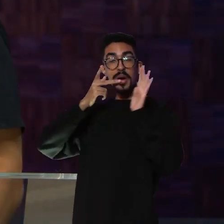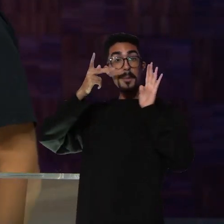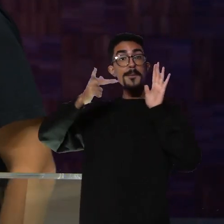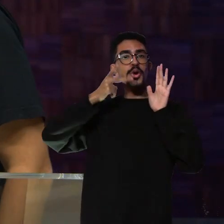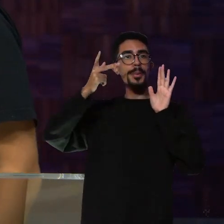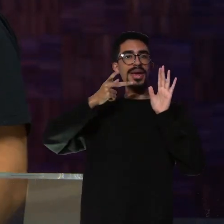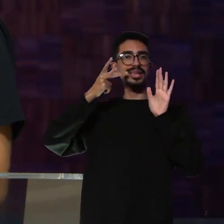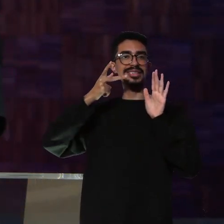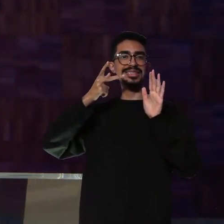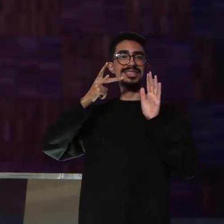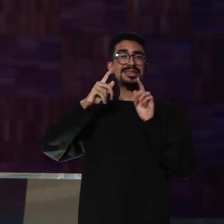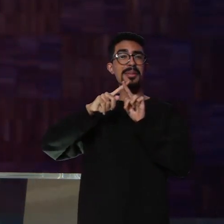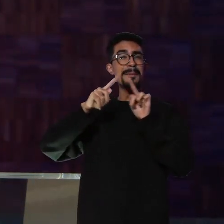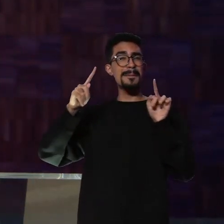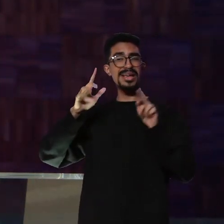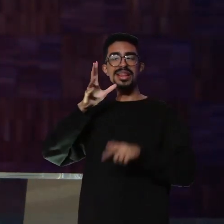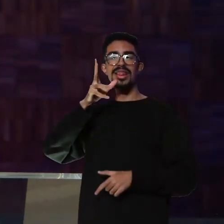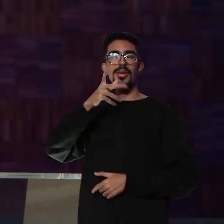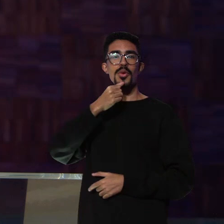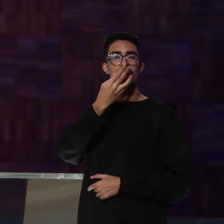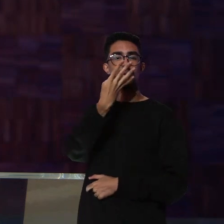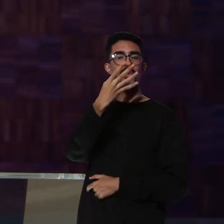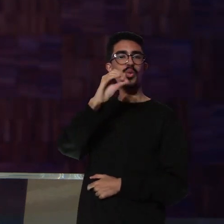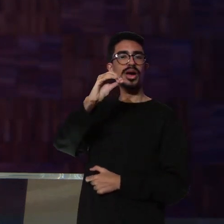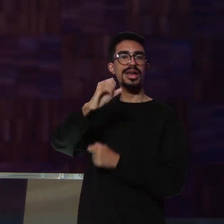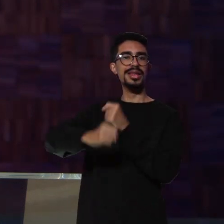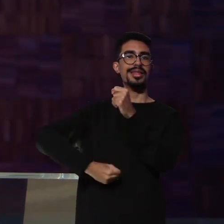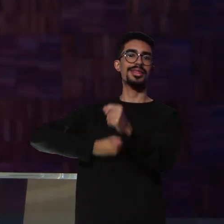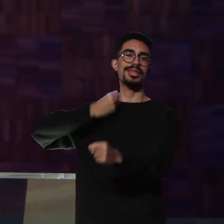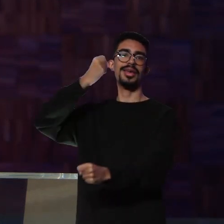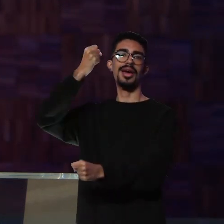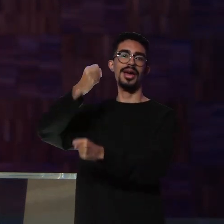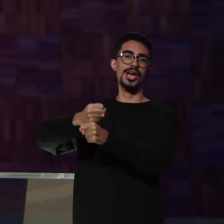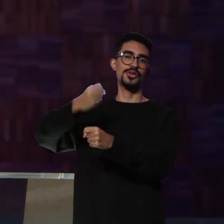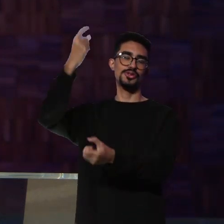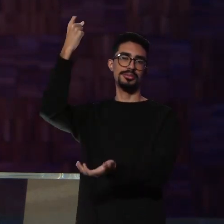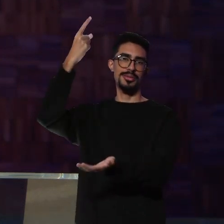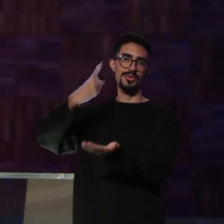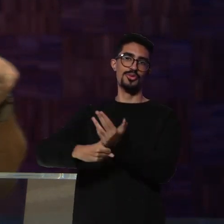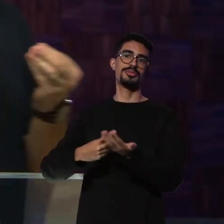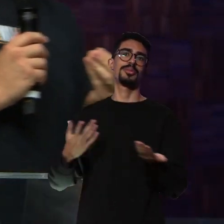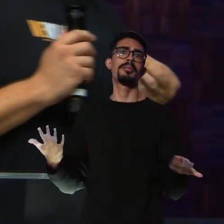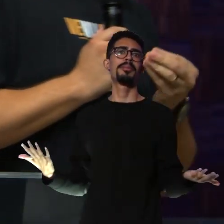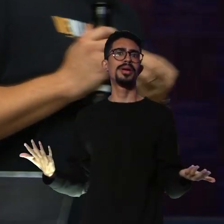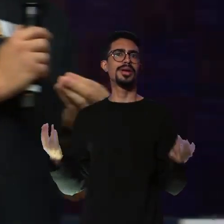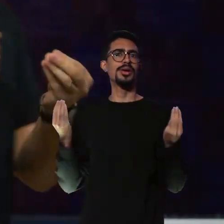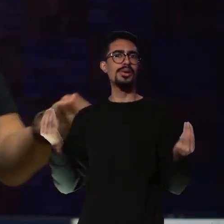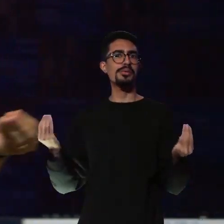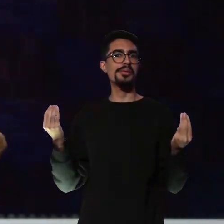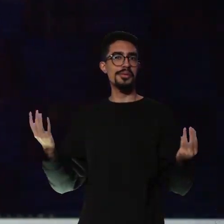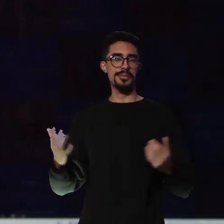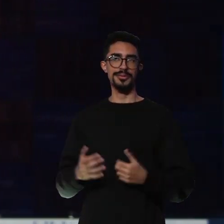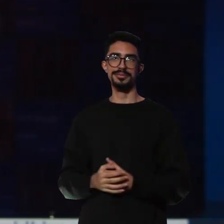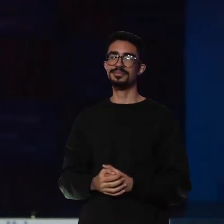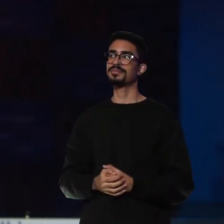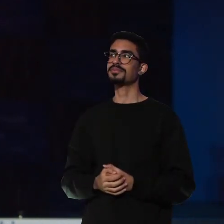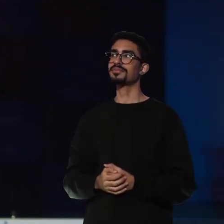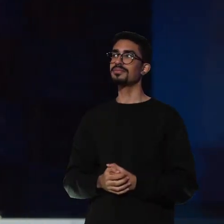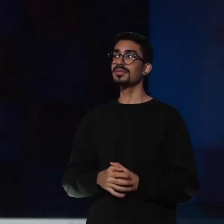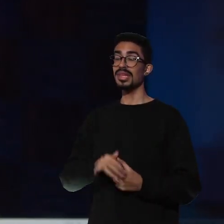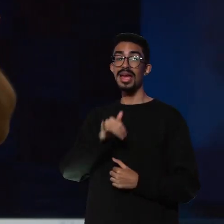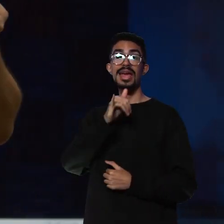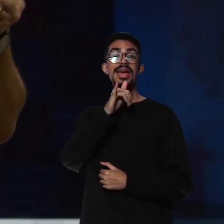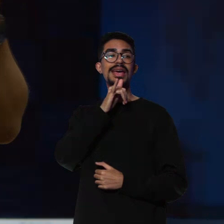vida de José, quando ele tem um sonho, olha o sonho do menino, gente. o sonho diante de Deus, a promessa que Deus revela que ele ia